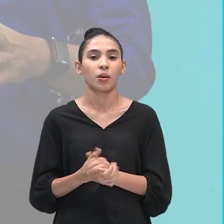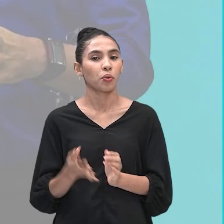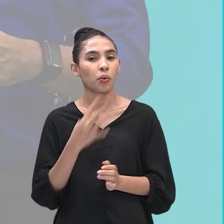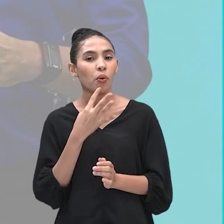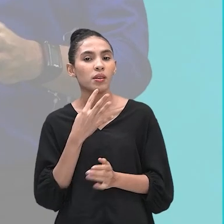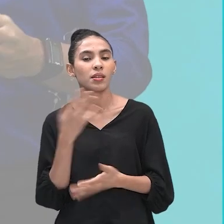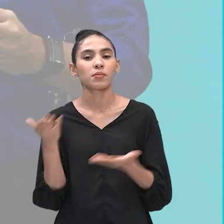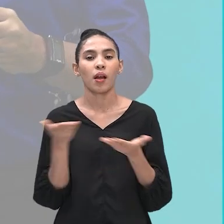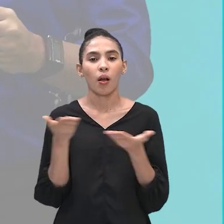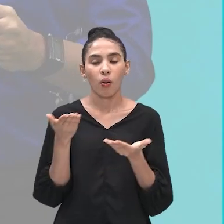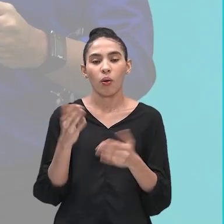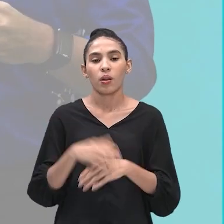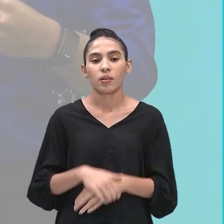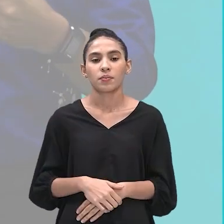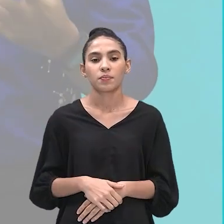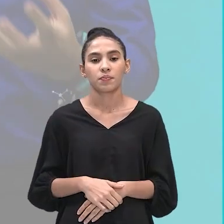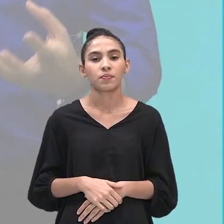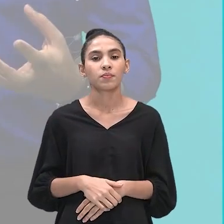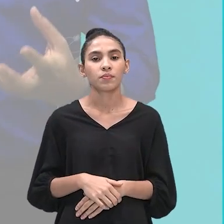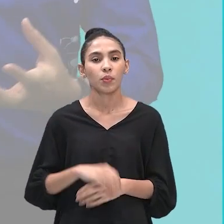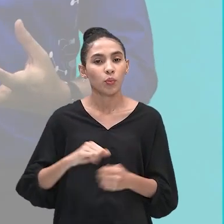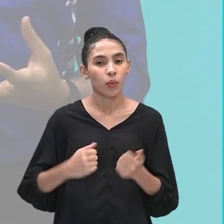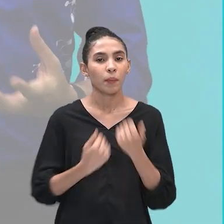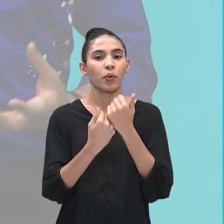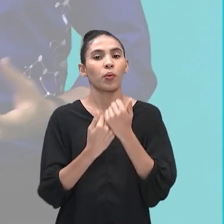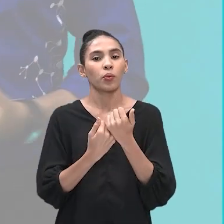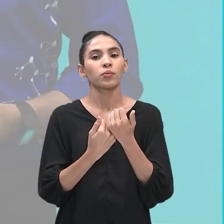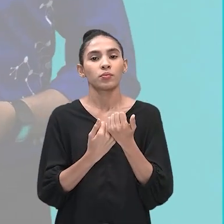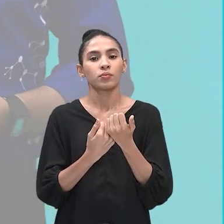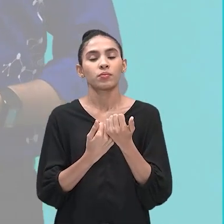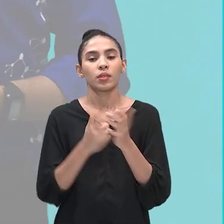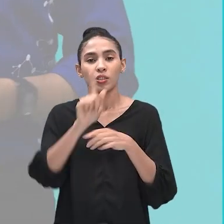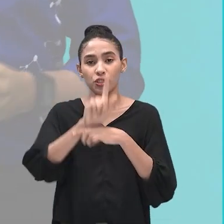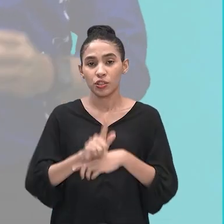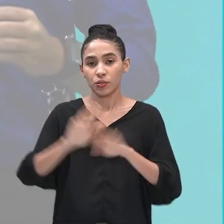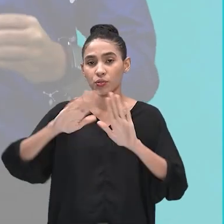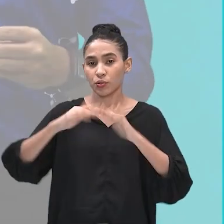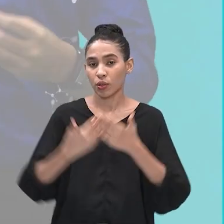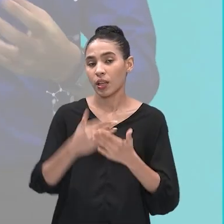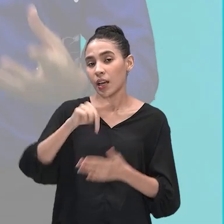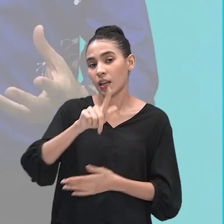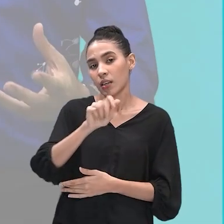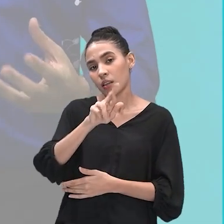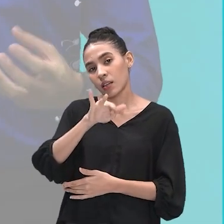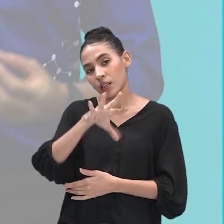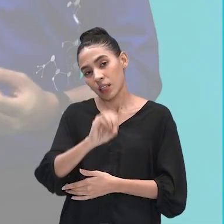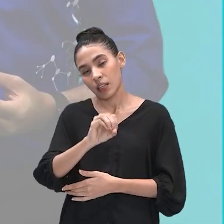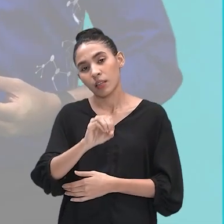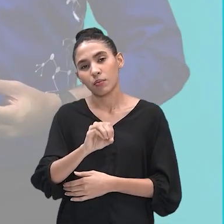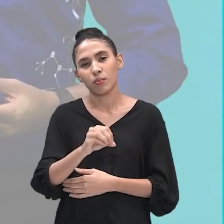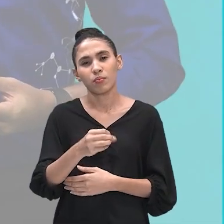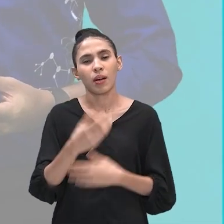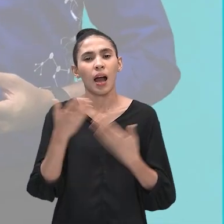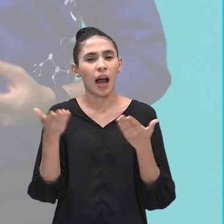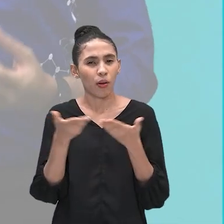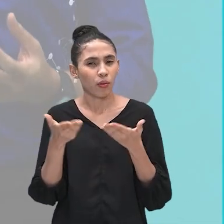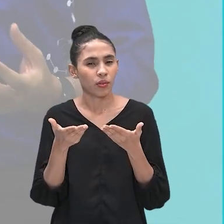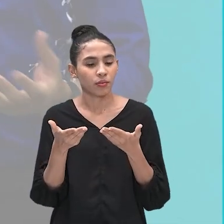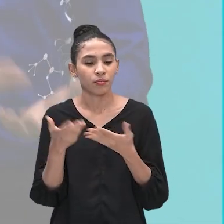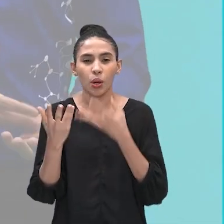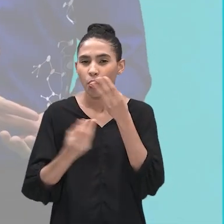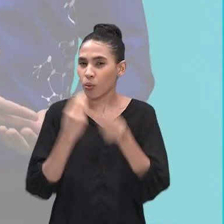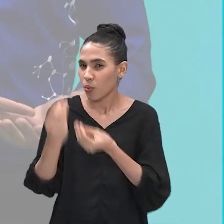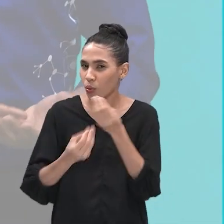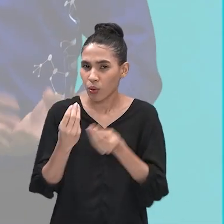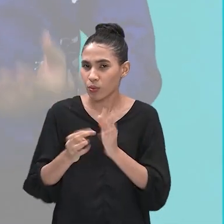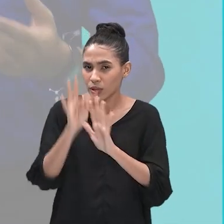então, um apoio, né, da gestão escolar, que é o Grêmio Estudantil, e que forma de texto esse Grêmio ele